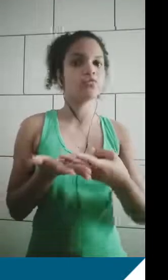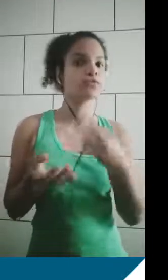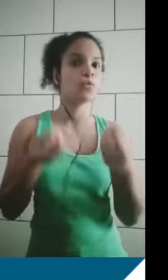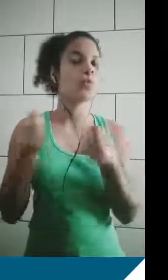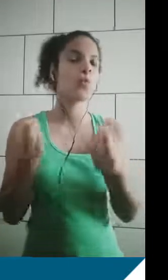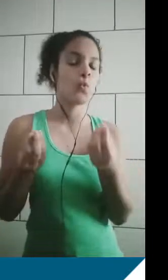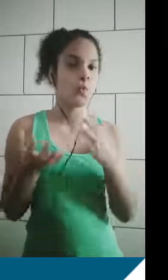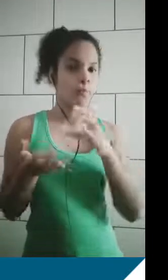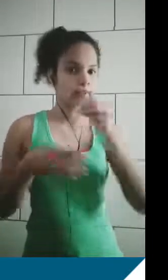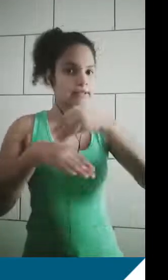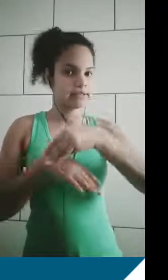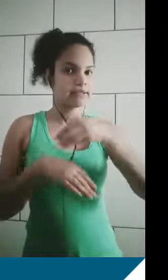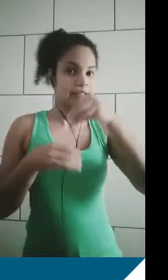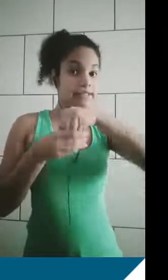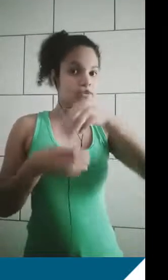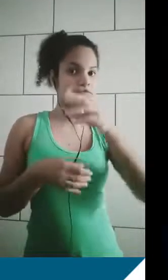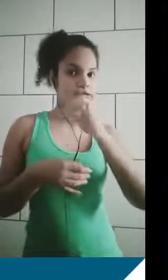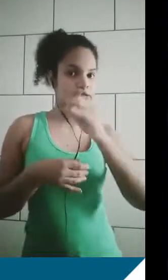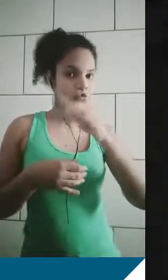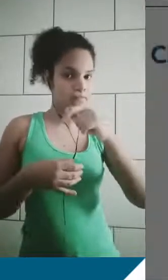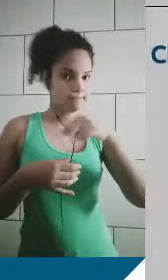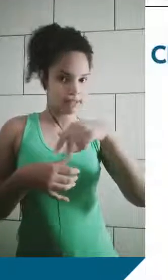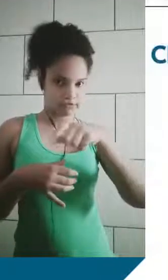com a síntese de proteínas. Até lá!